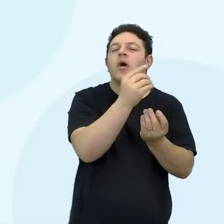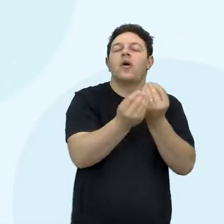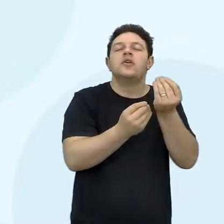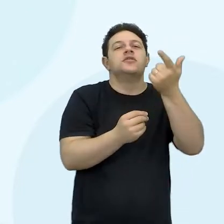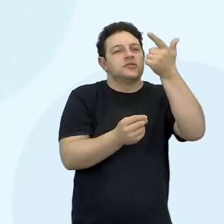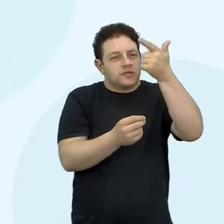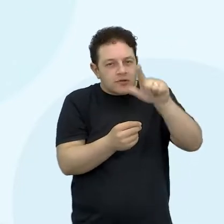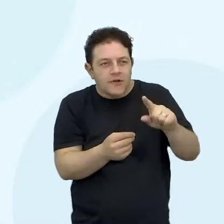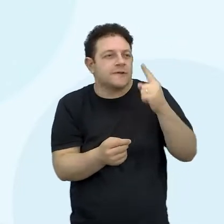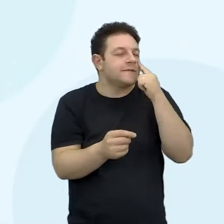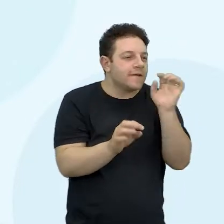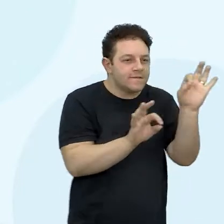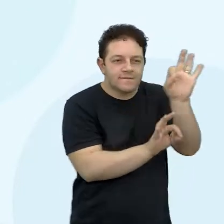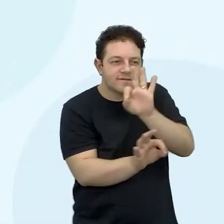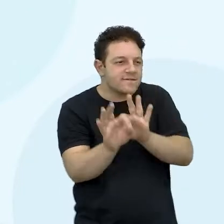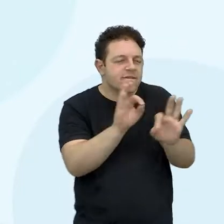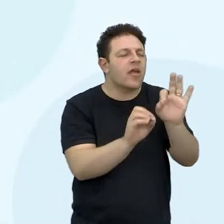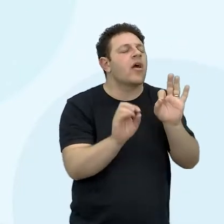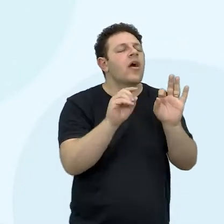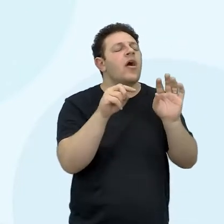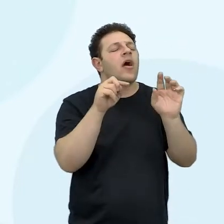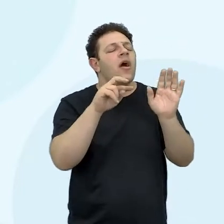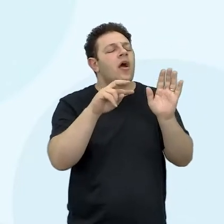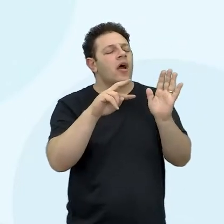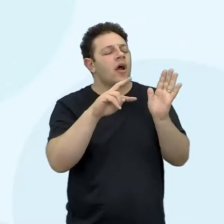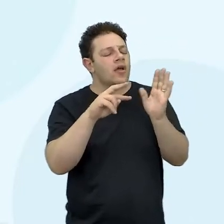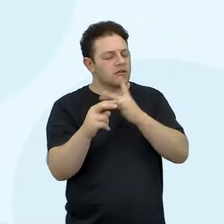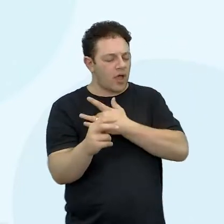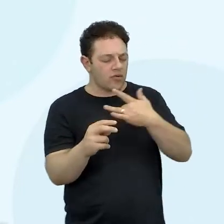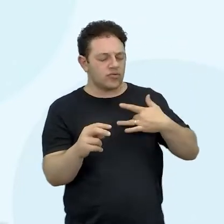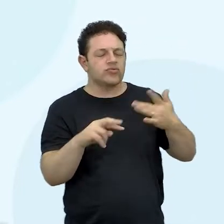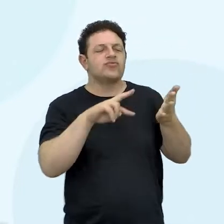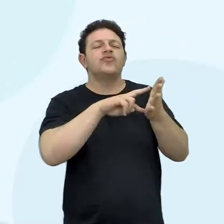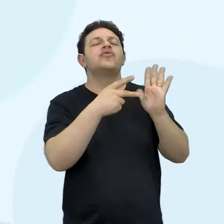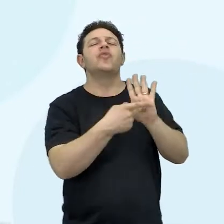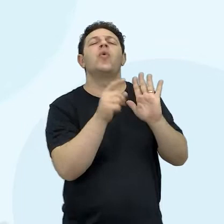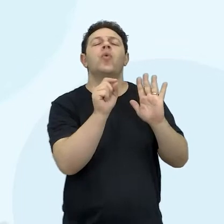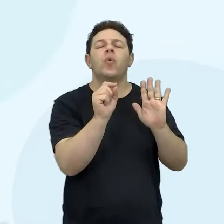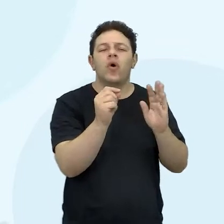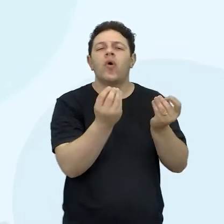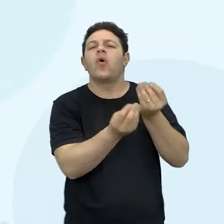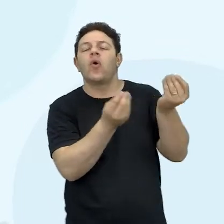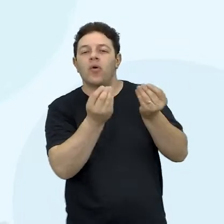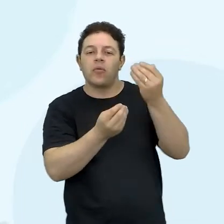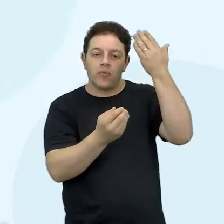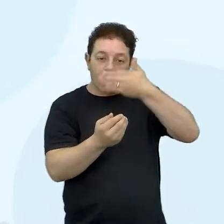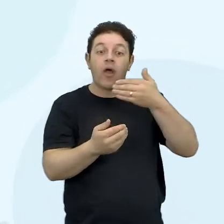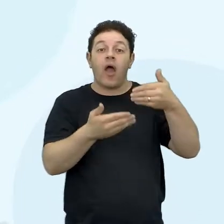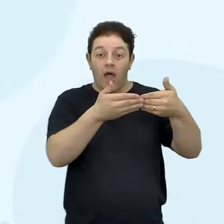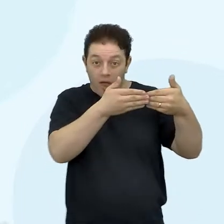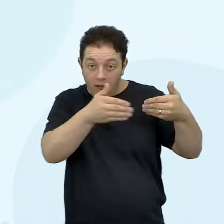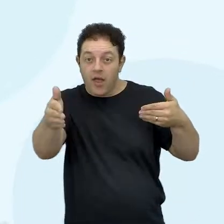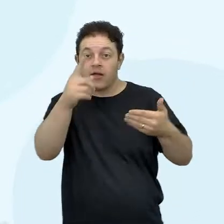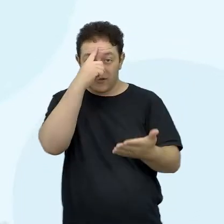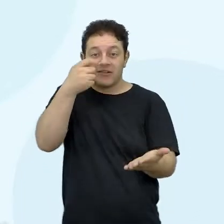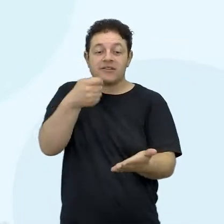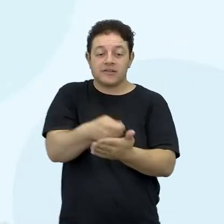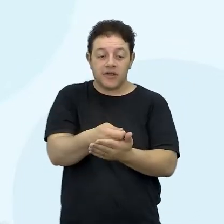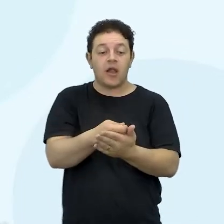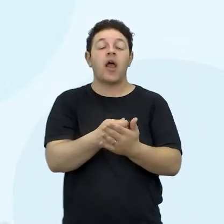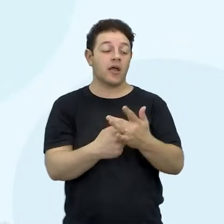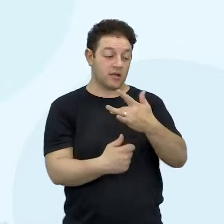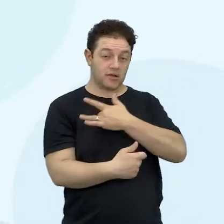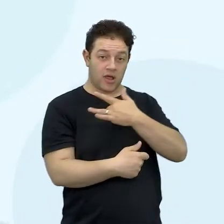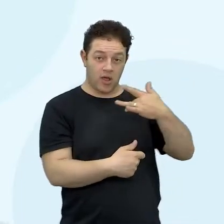novo, reelaborar o conceito de saúde. E a partir daí, ele determinou que saúde estaria ali,